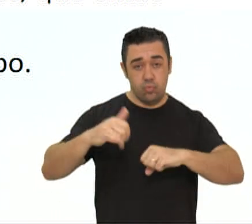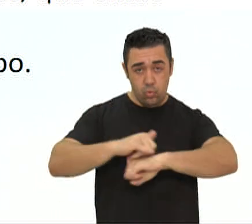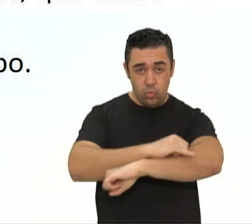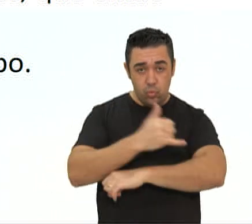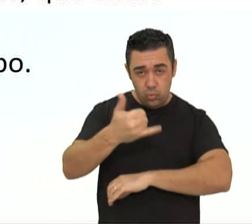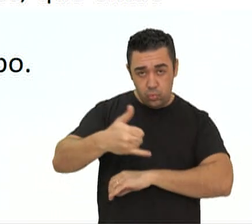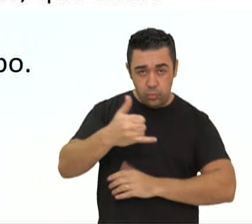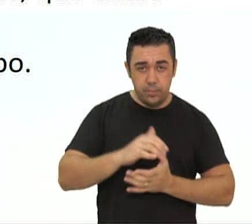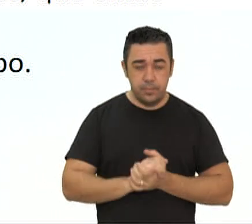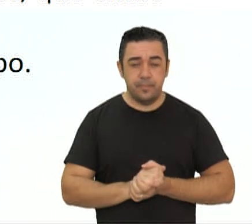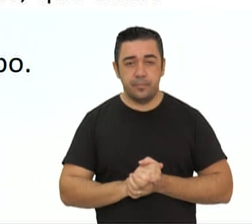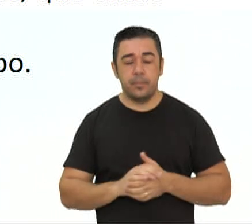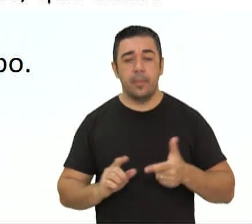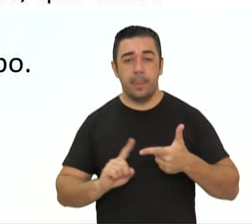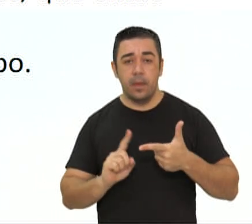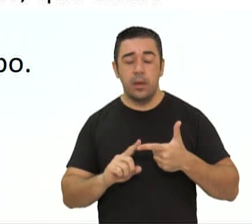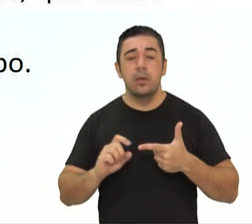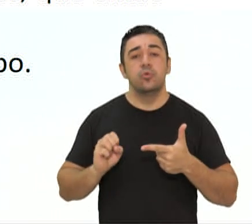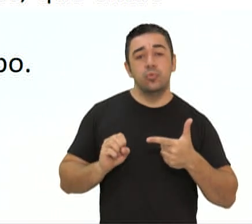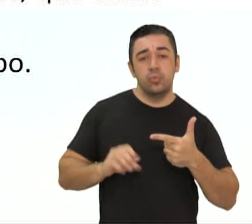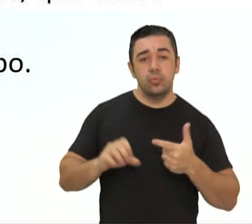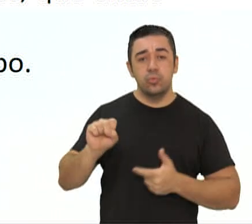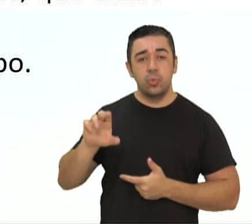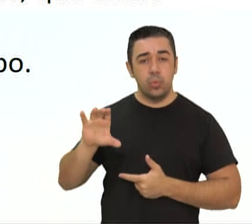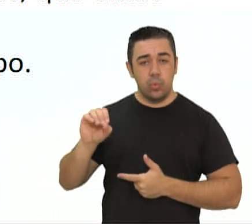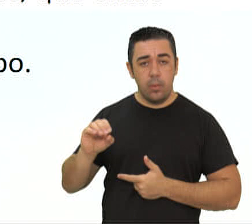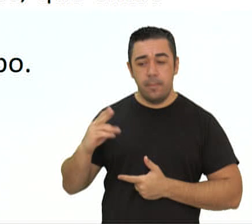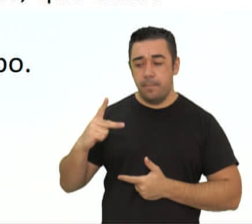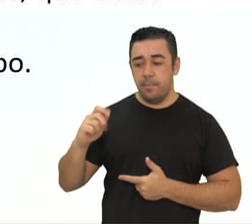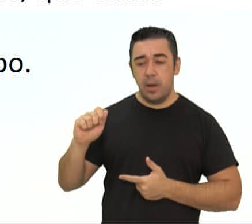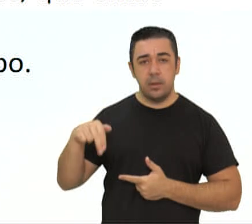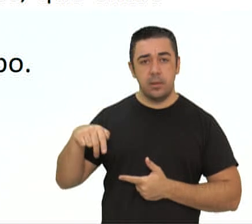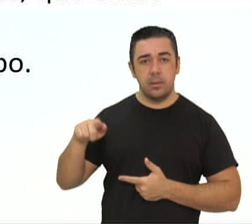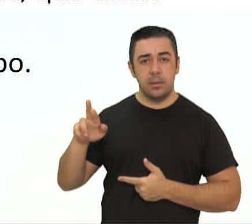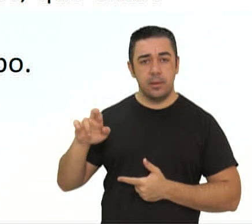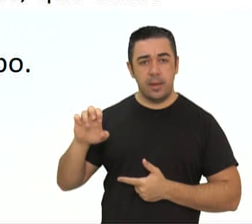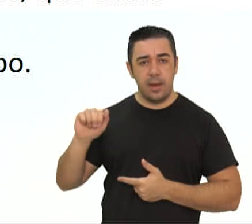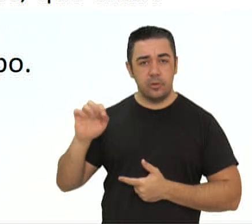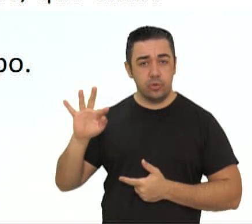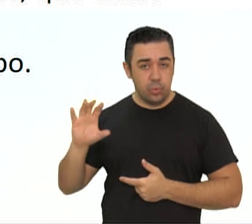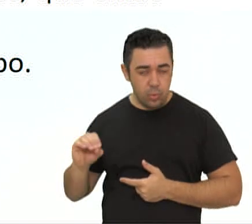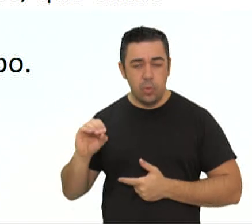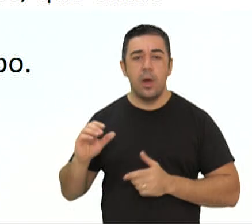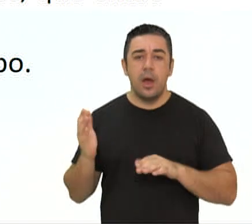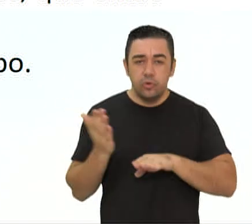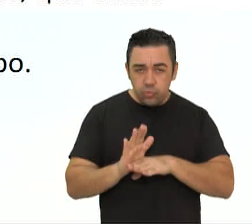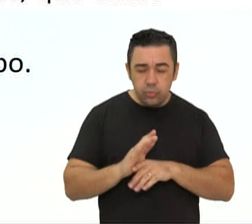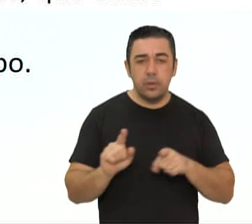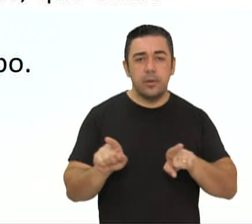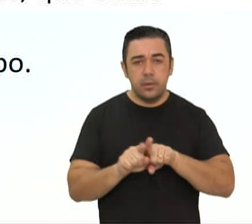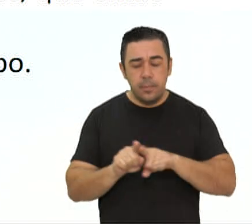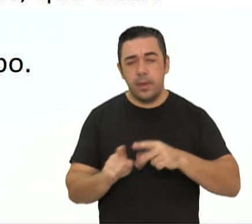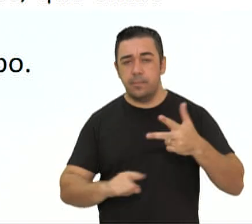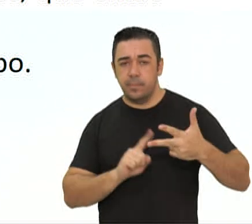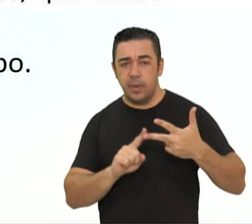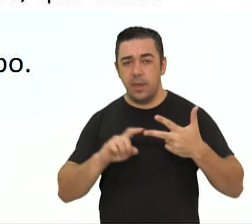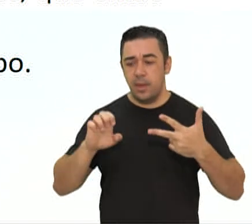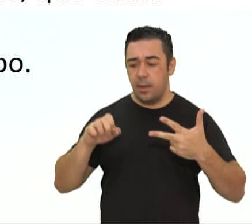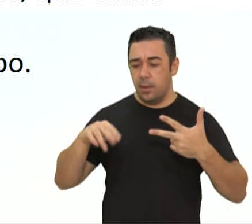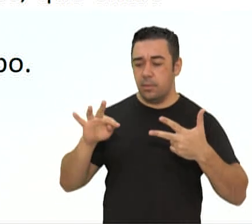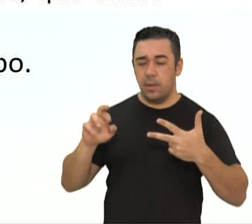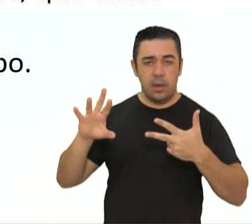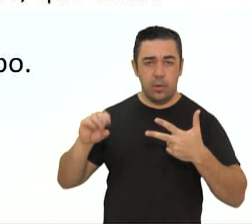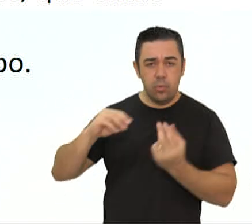vai agir tanto nas gorduras, açúcares e proteínas, tá? O suco entérico também, junto aí com o